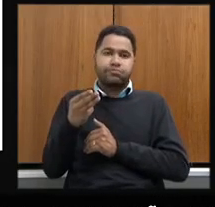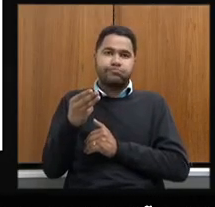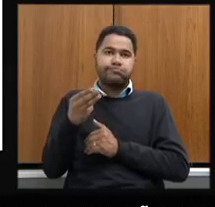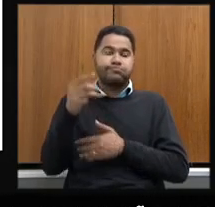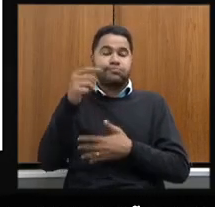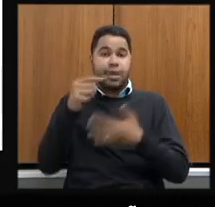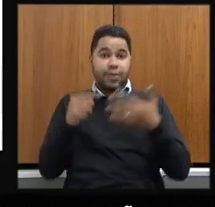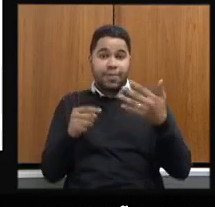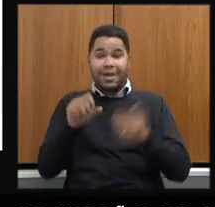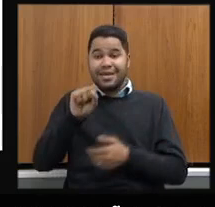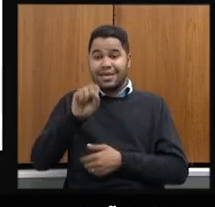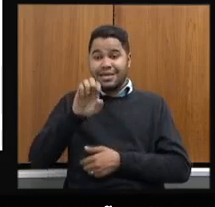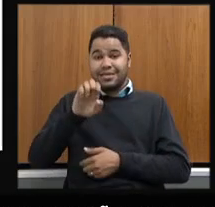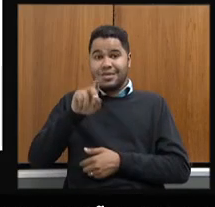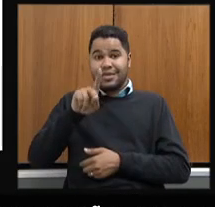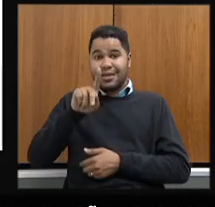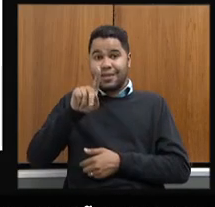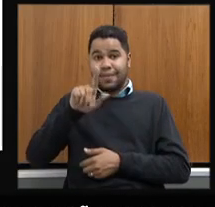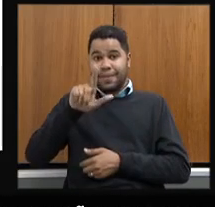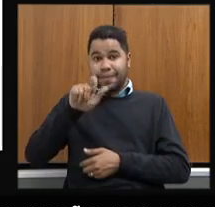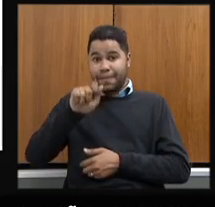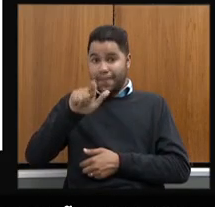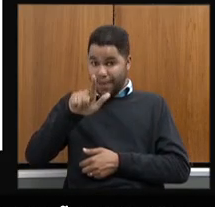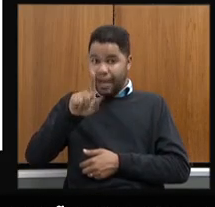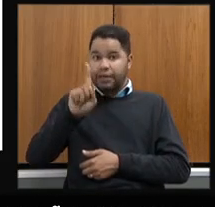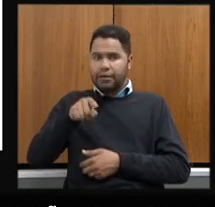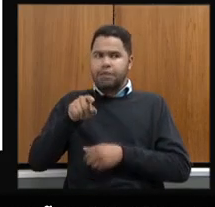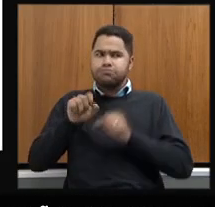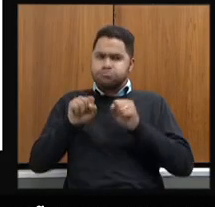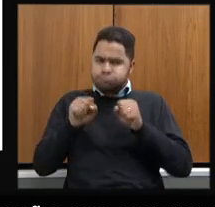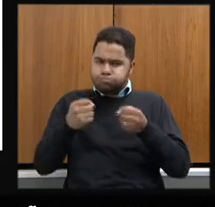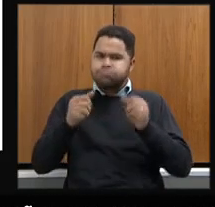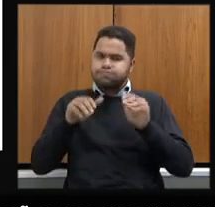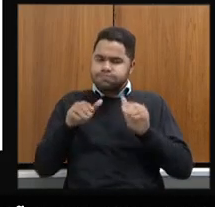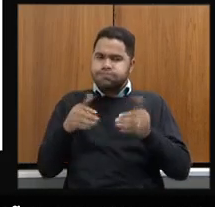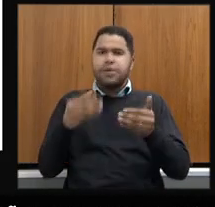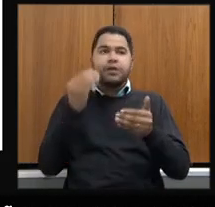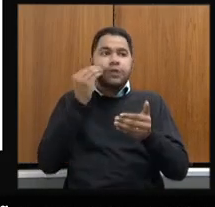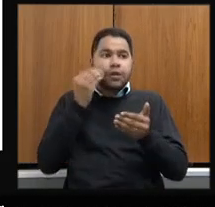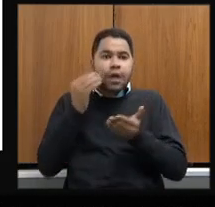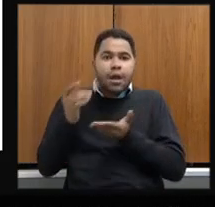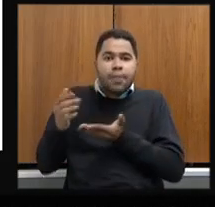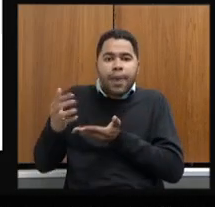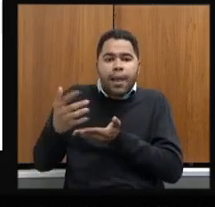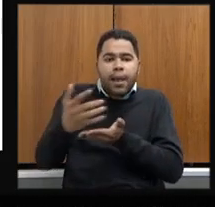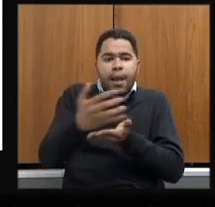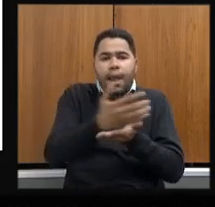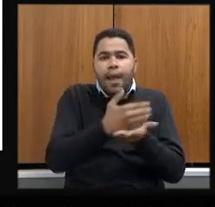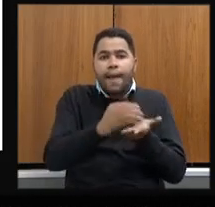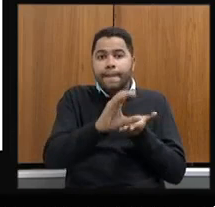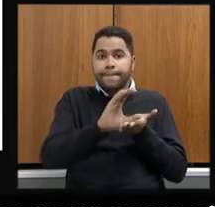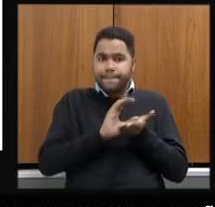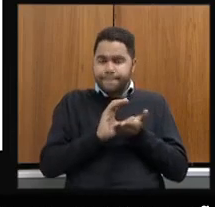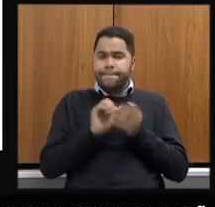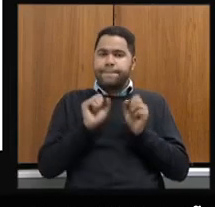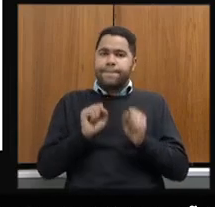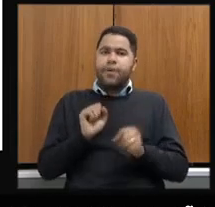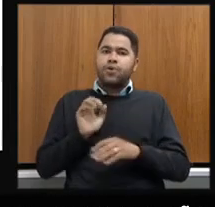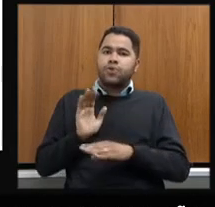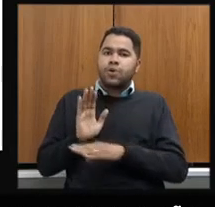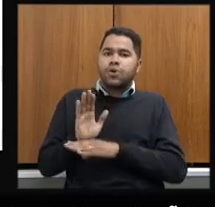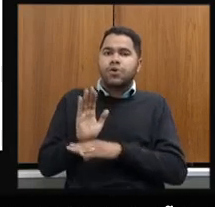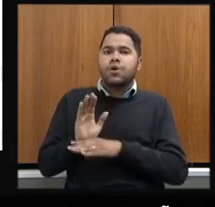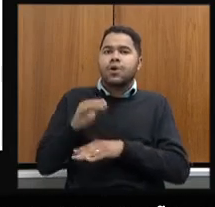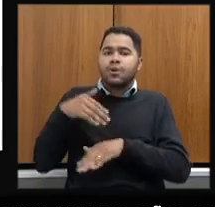dos pontos que sempre tem se dedicado bastante da situação fiscal da delicada buscar recursos externos que possa auxiliar na